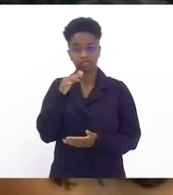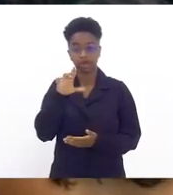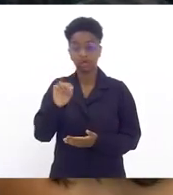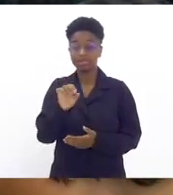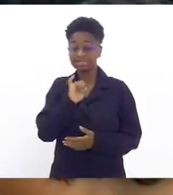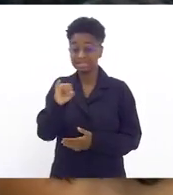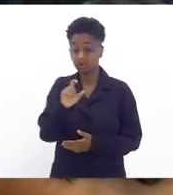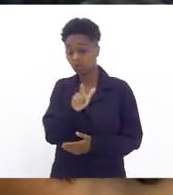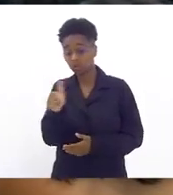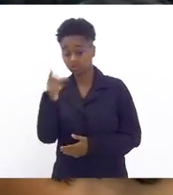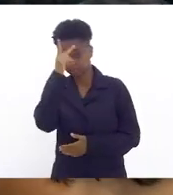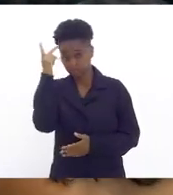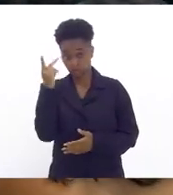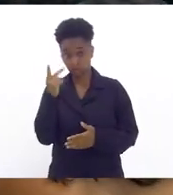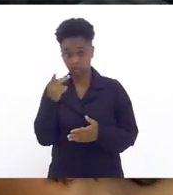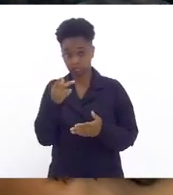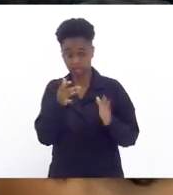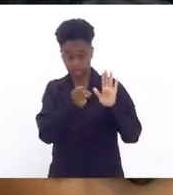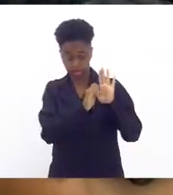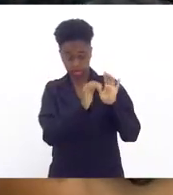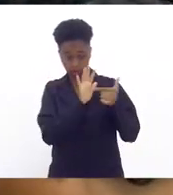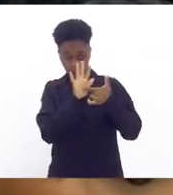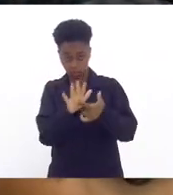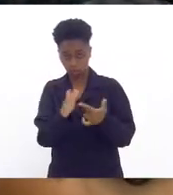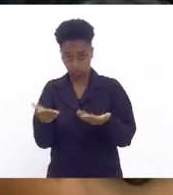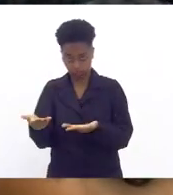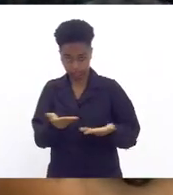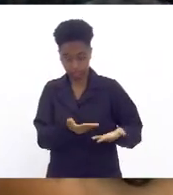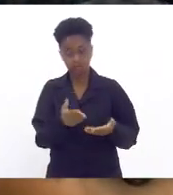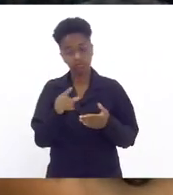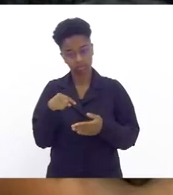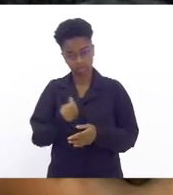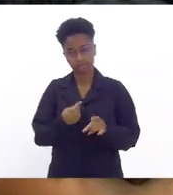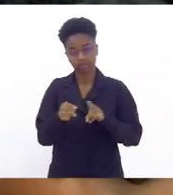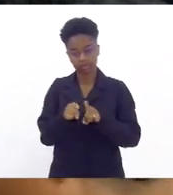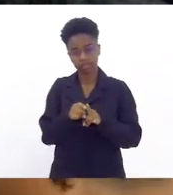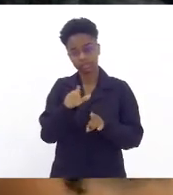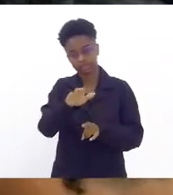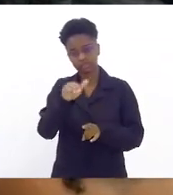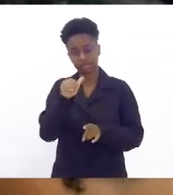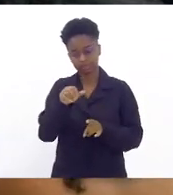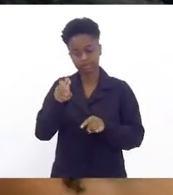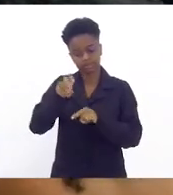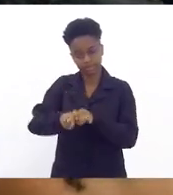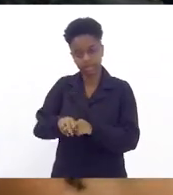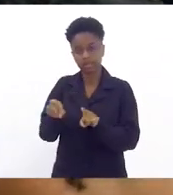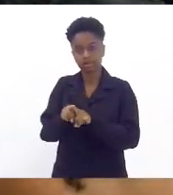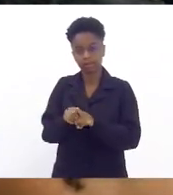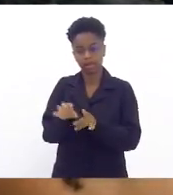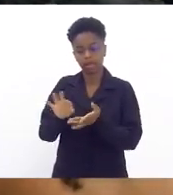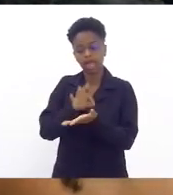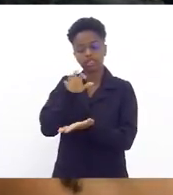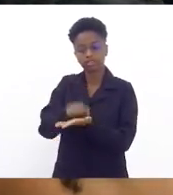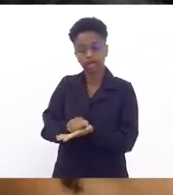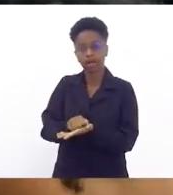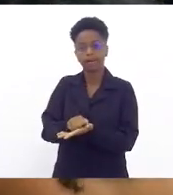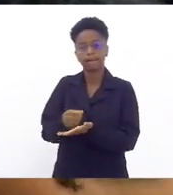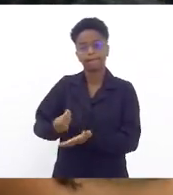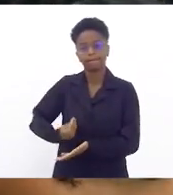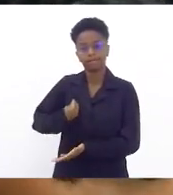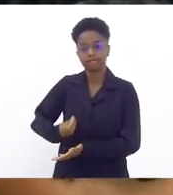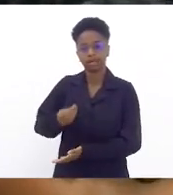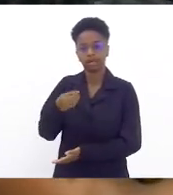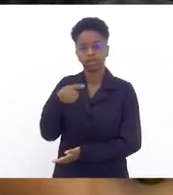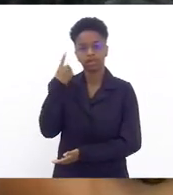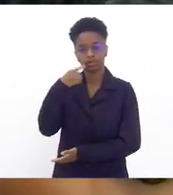convidado do edital a gente vai também convidar registrar a presença também da deputada Dani Balbi que é membro da